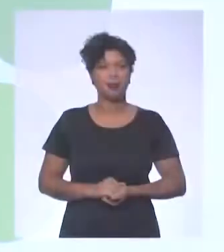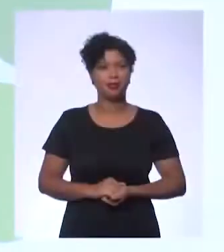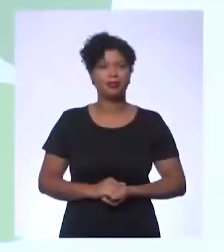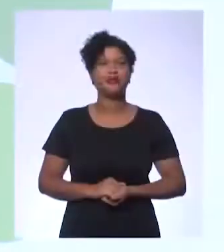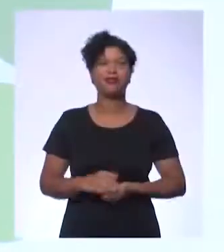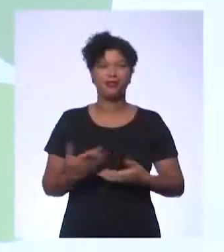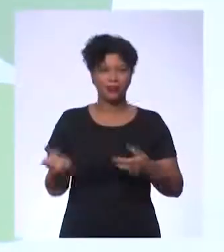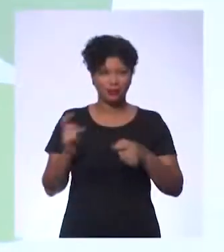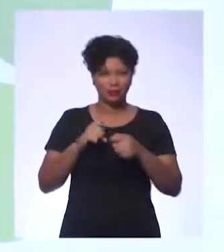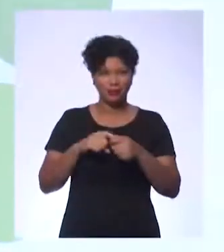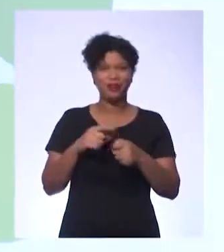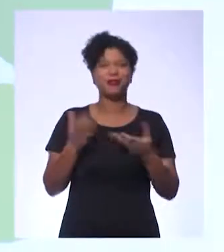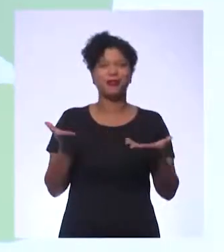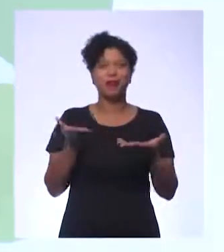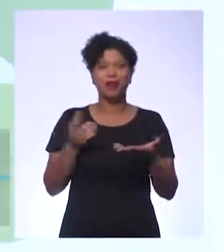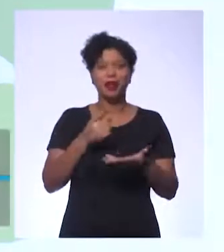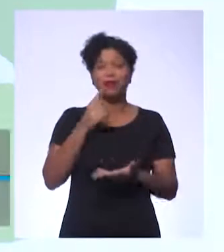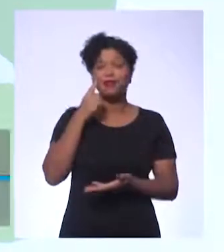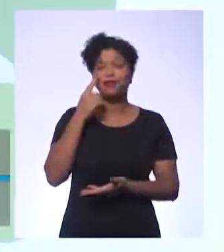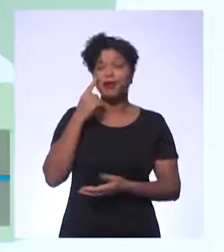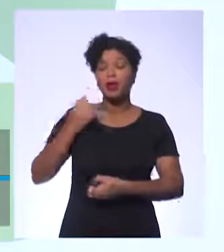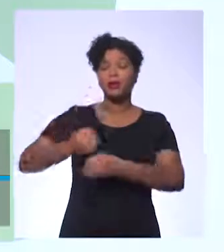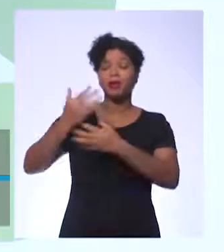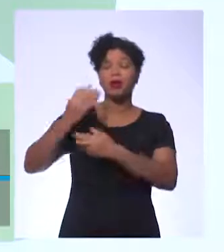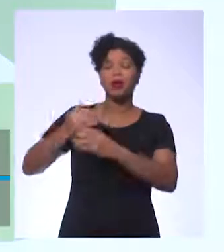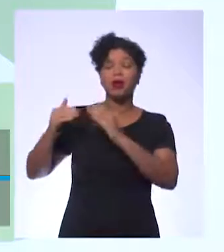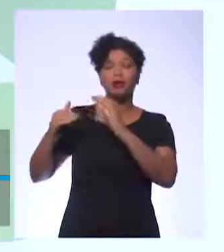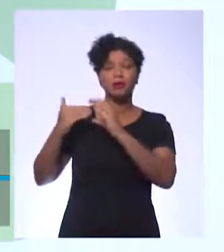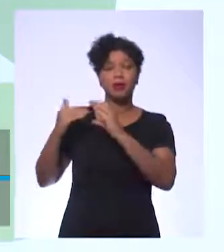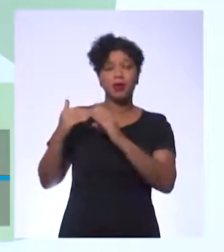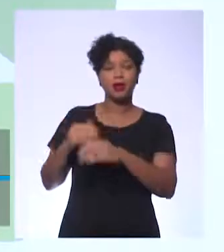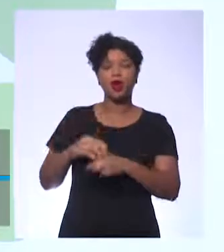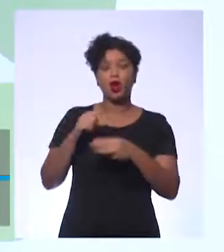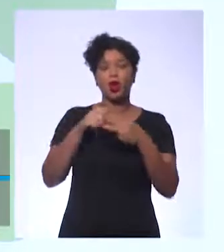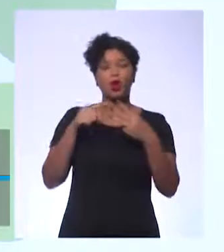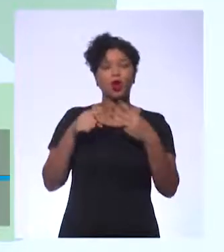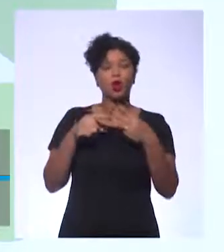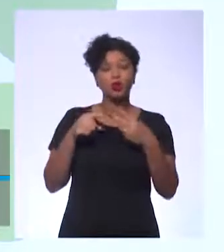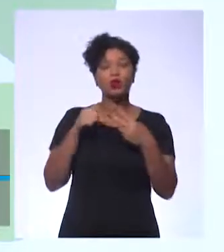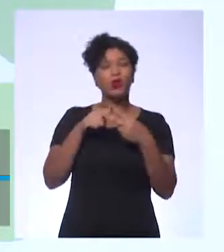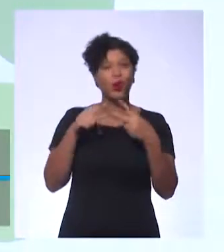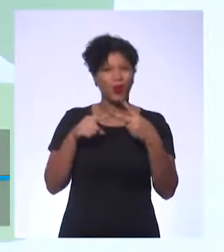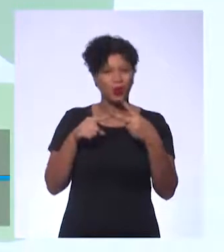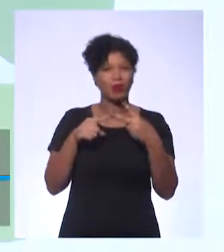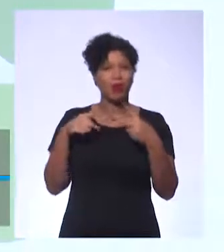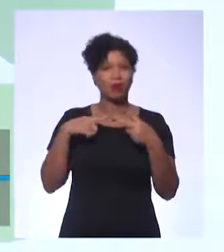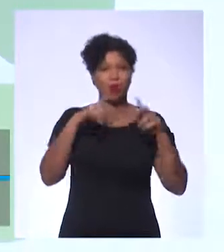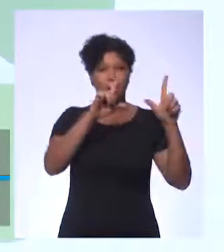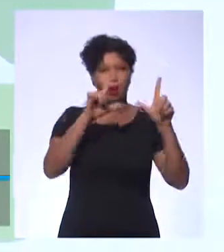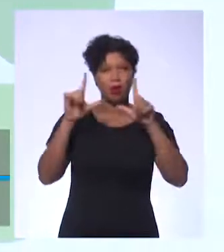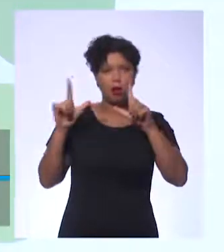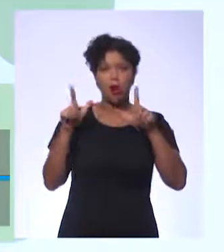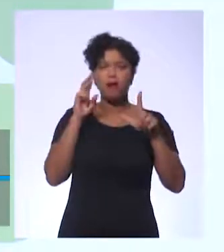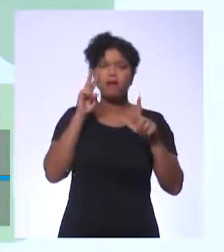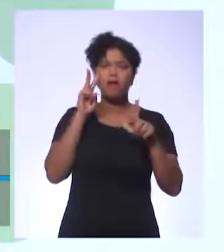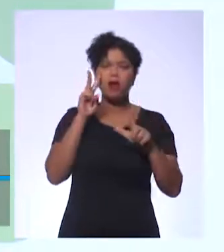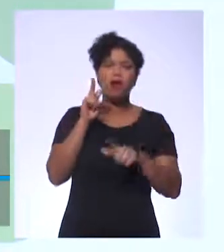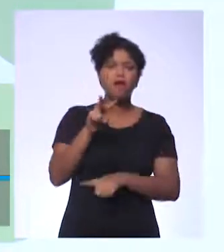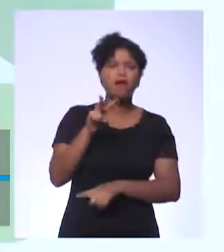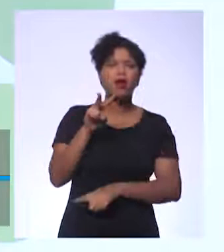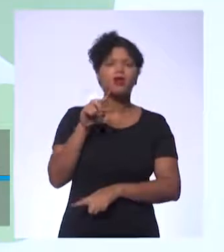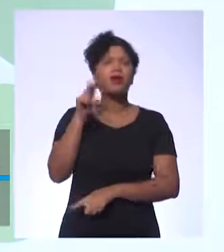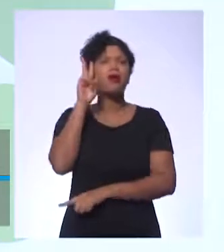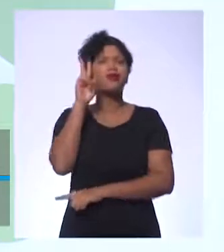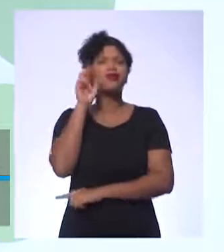de volta aí com a participação. Temos aí duas imagens, né? Tínhamos duas imagens na tela que era para você verificar se essas imagens faz